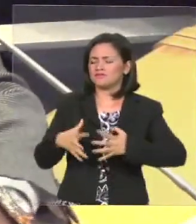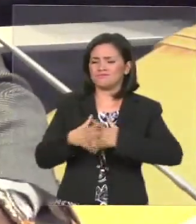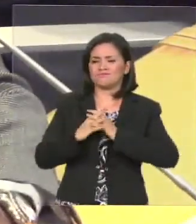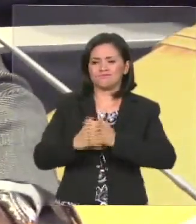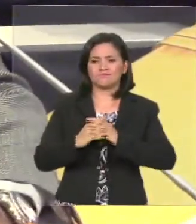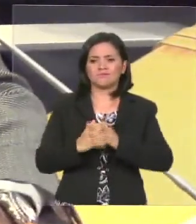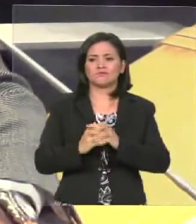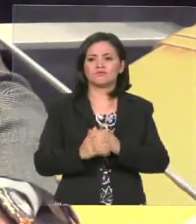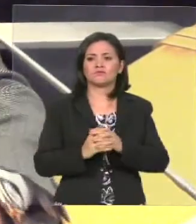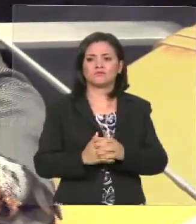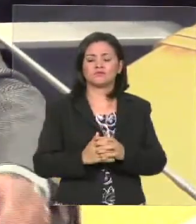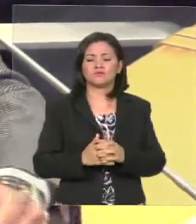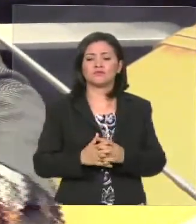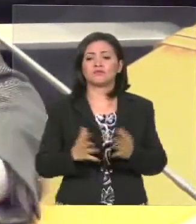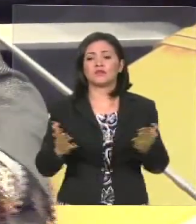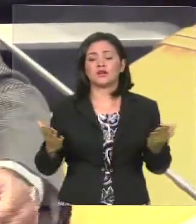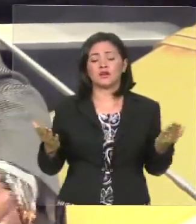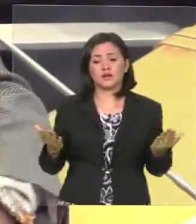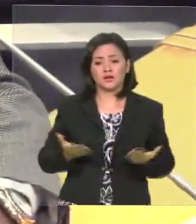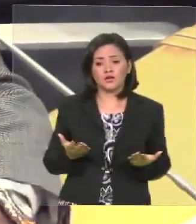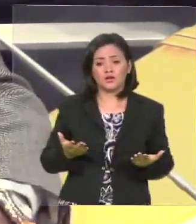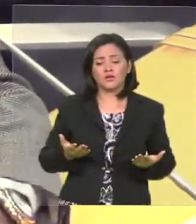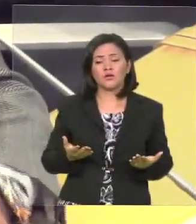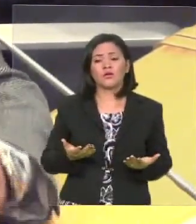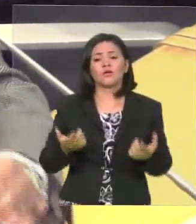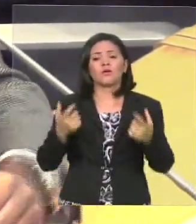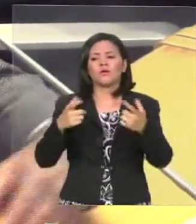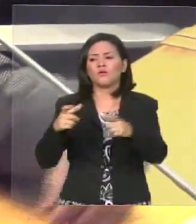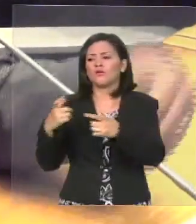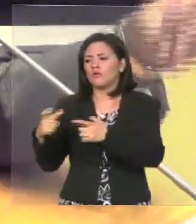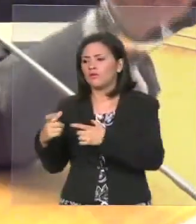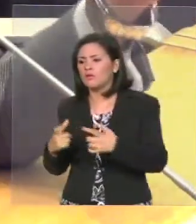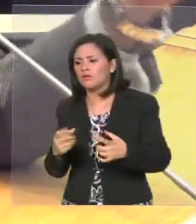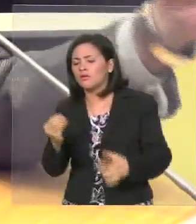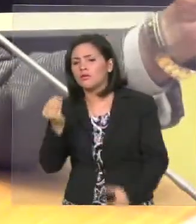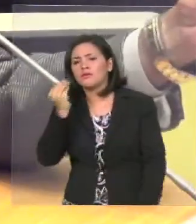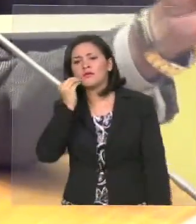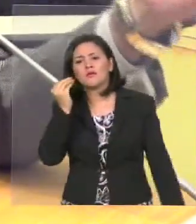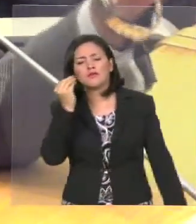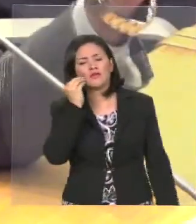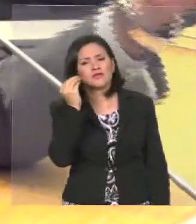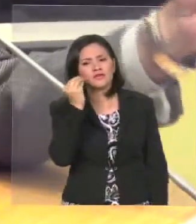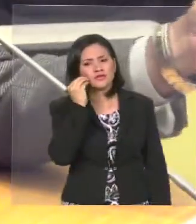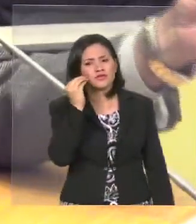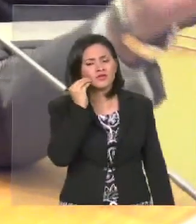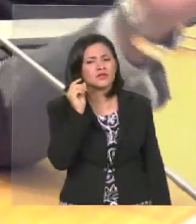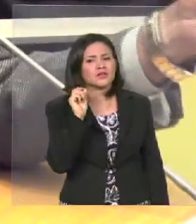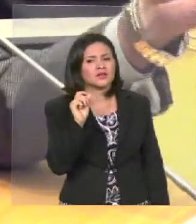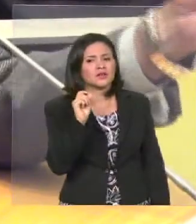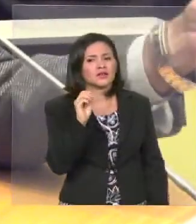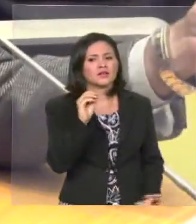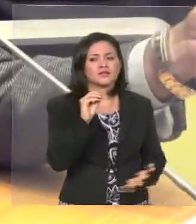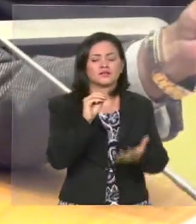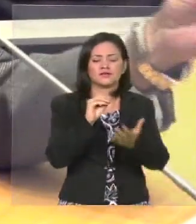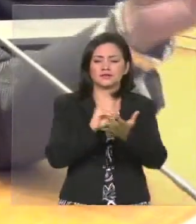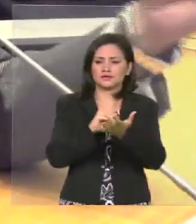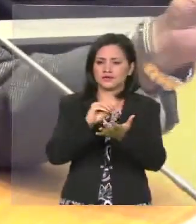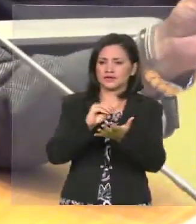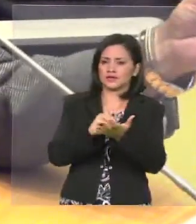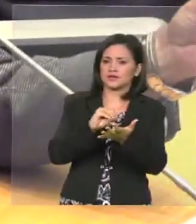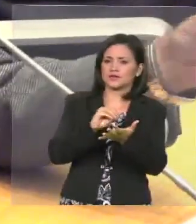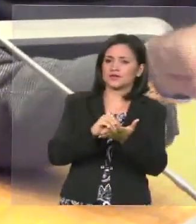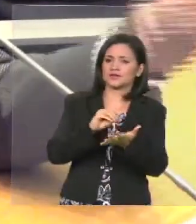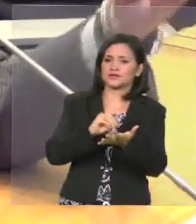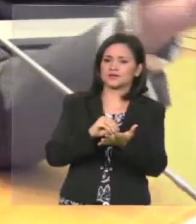Maranhão afora. Por onde eu pude andar, por onde eu pude acompanhar, vi essa demonstração da falta de preparo de muitos que cercam o